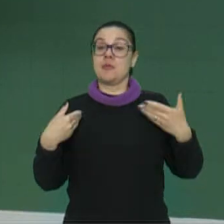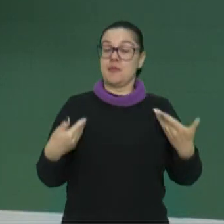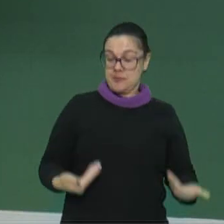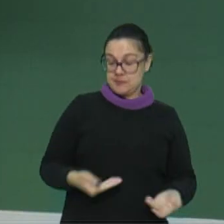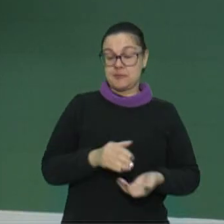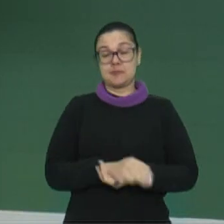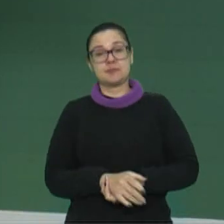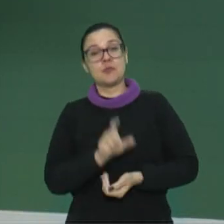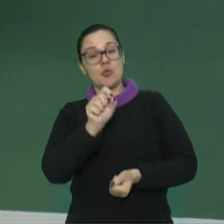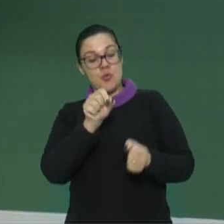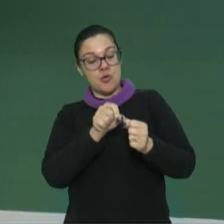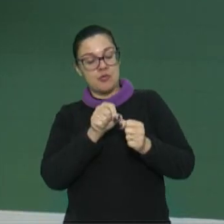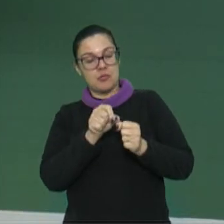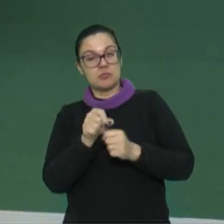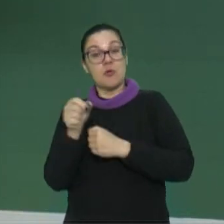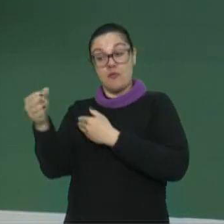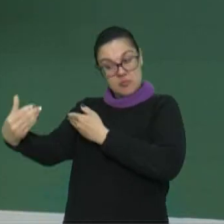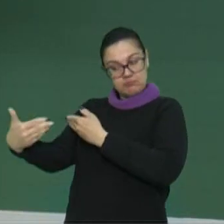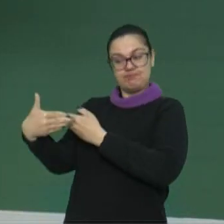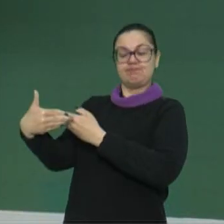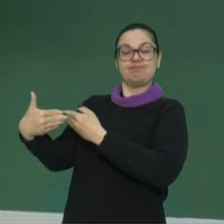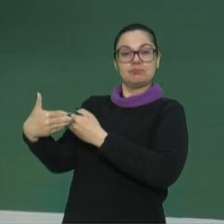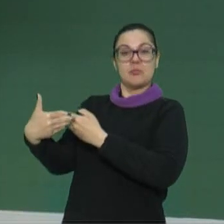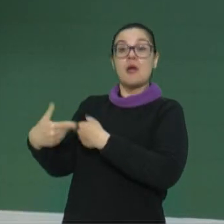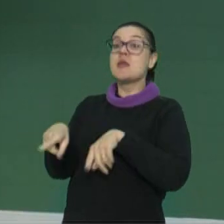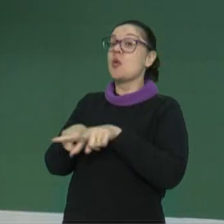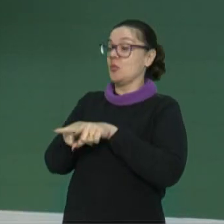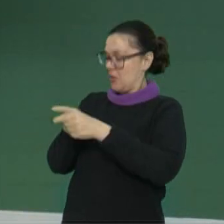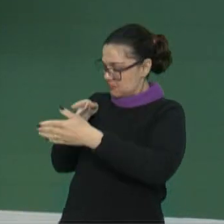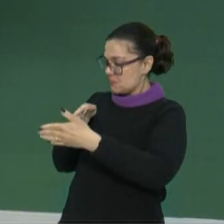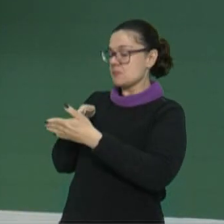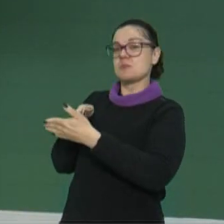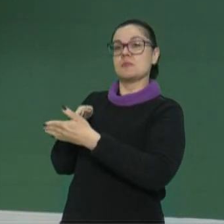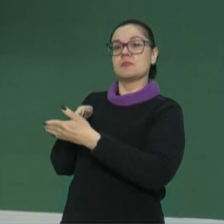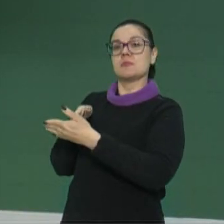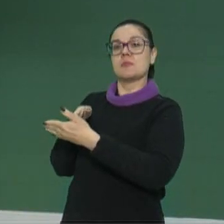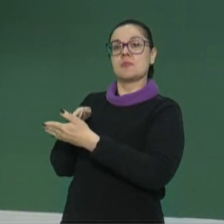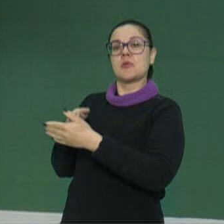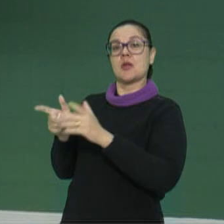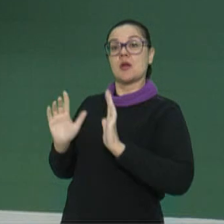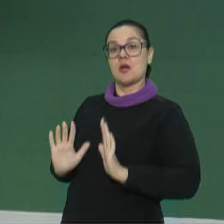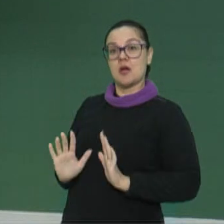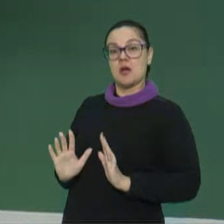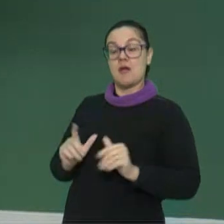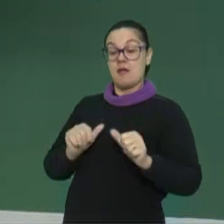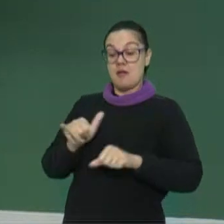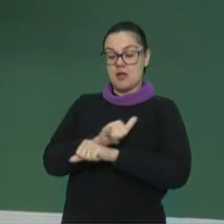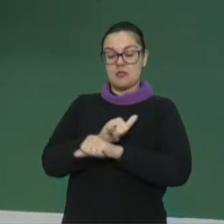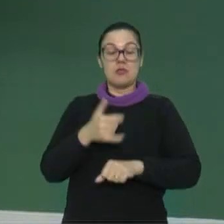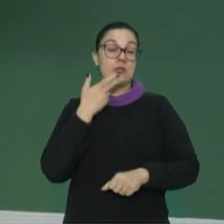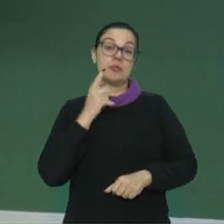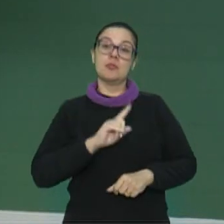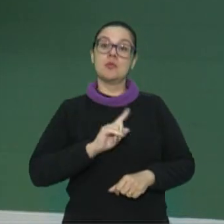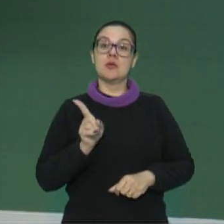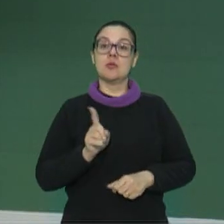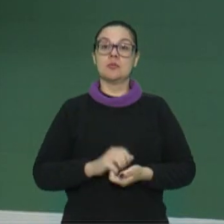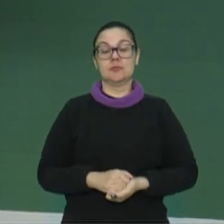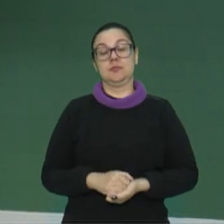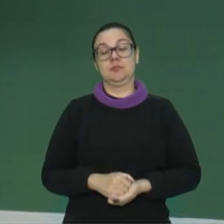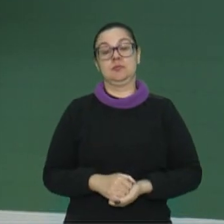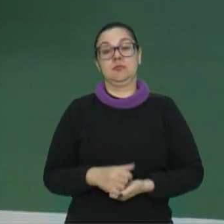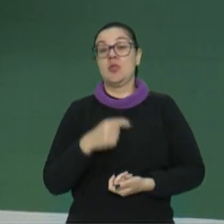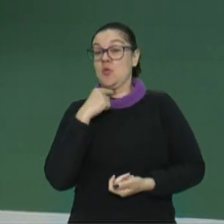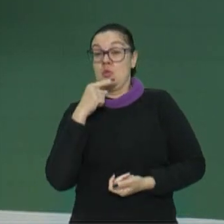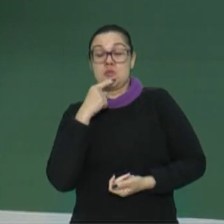situação. O que eu faço? Dou limite para o outro, mas dou limite para mim. Dar limite para mim, uma estratégia é dizer não. Tem gente que não consegue dizer